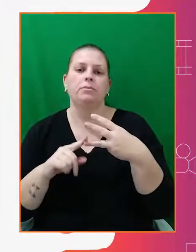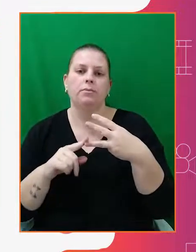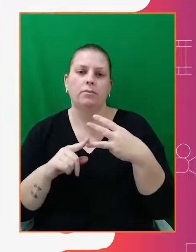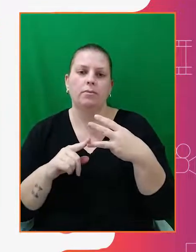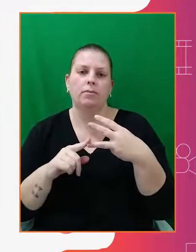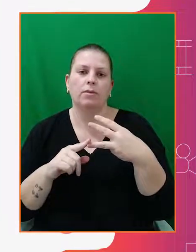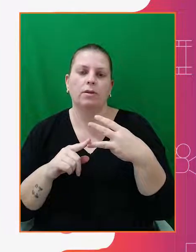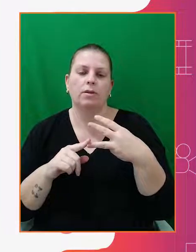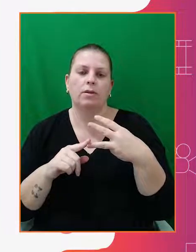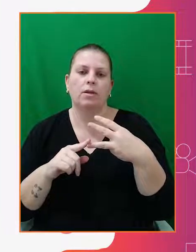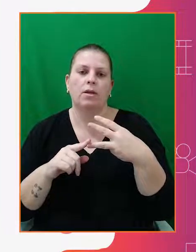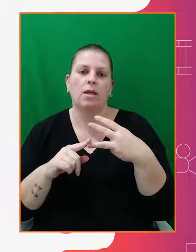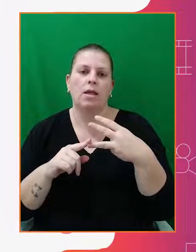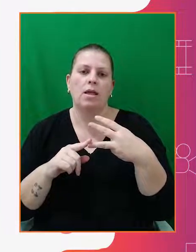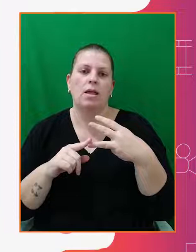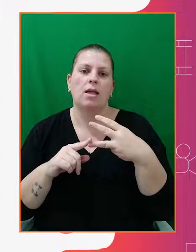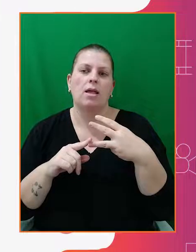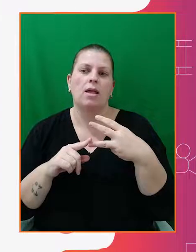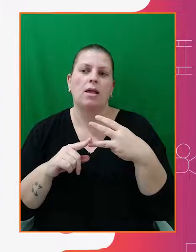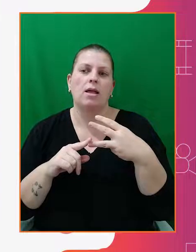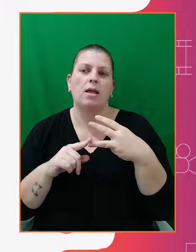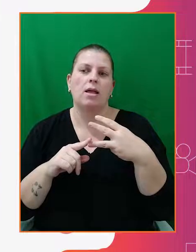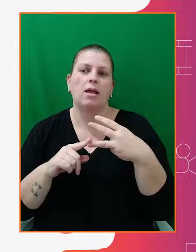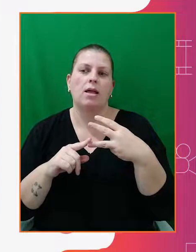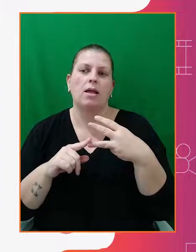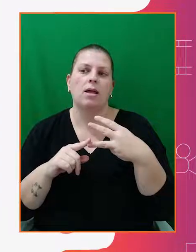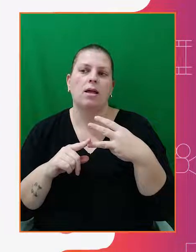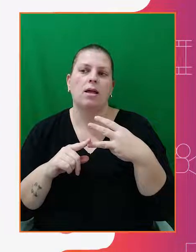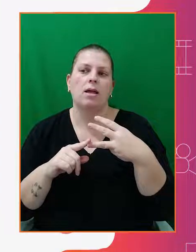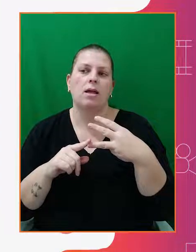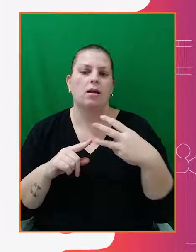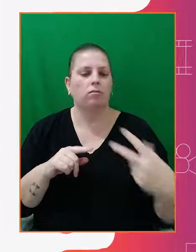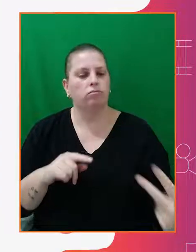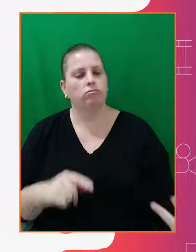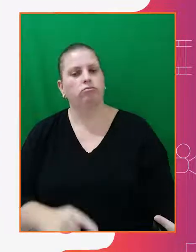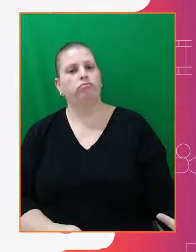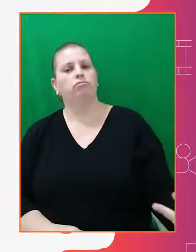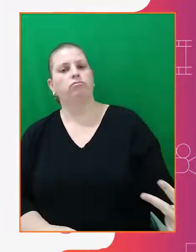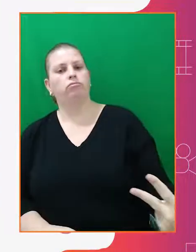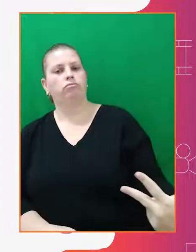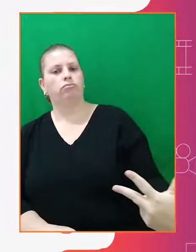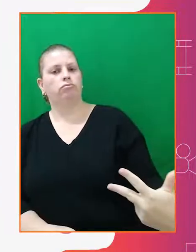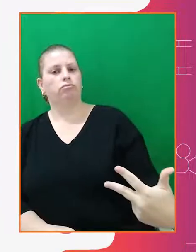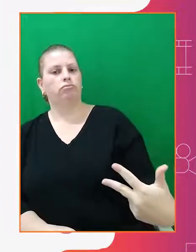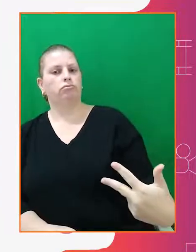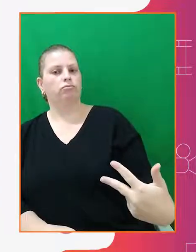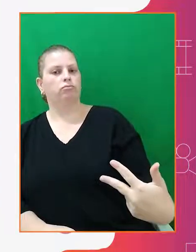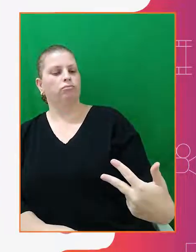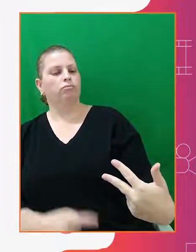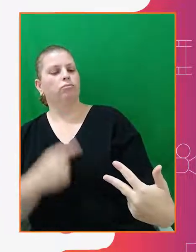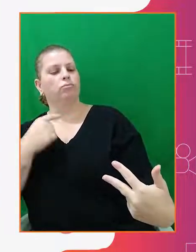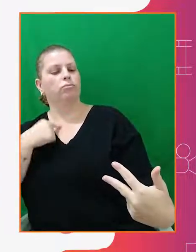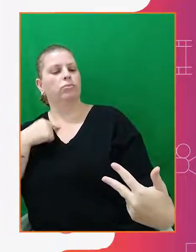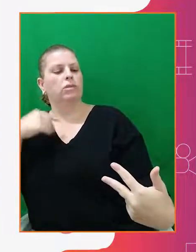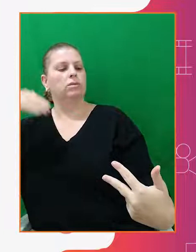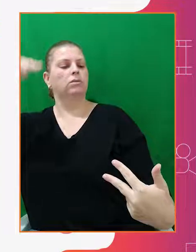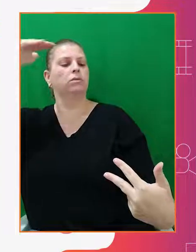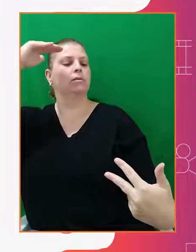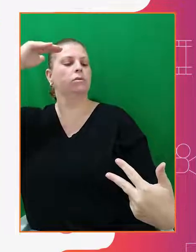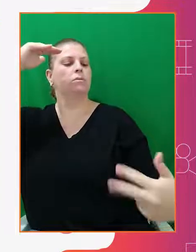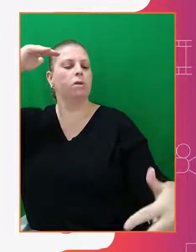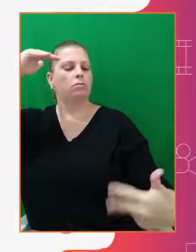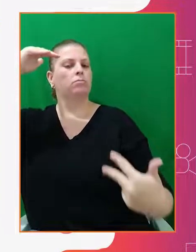e o contra-plongé, que seria um contra-mergulho, onde o personagem está acima da câmera, a câmera está abaixo,